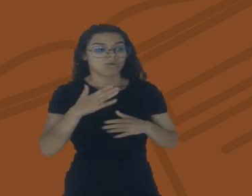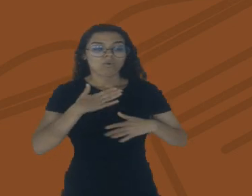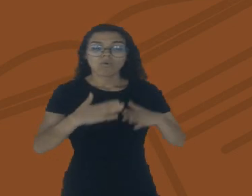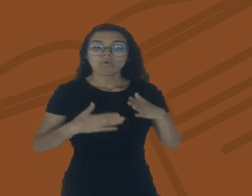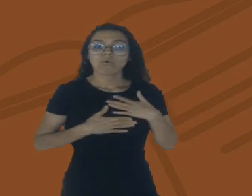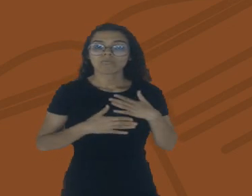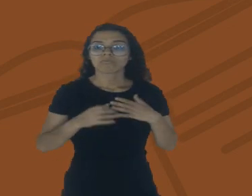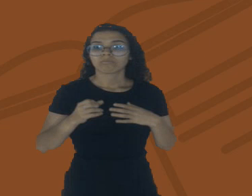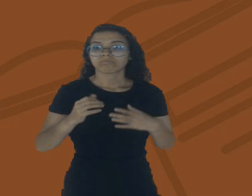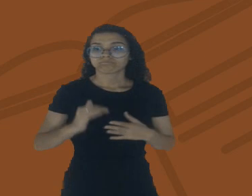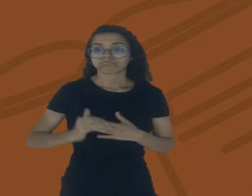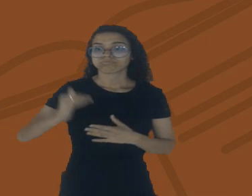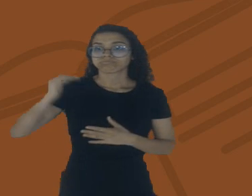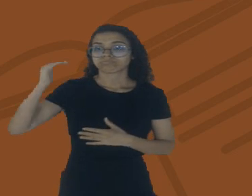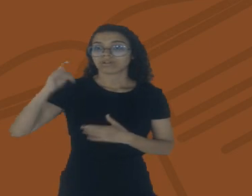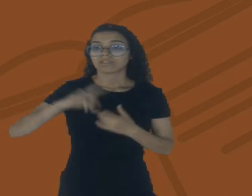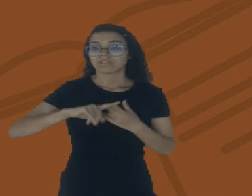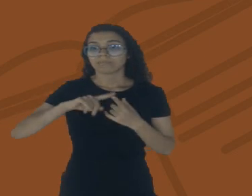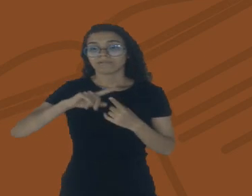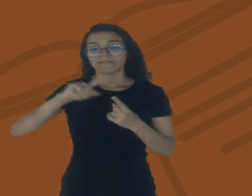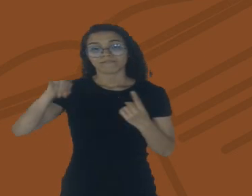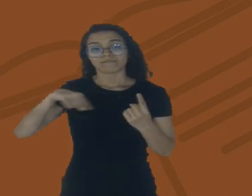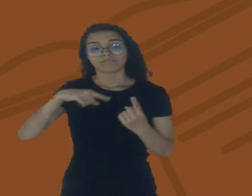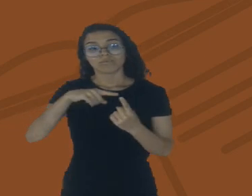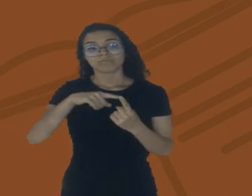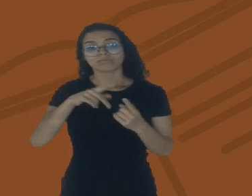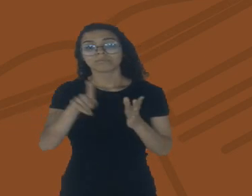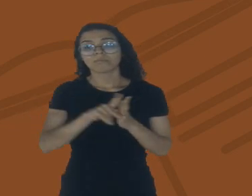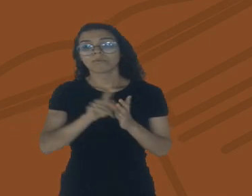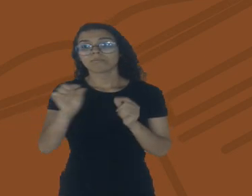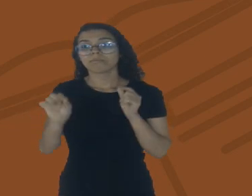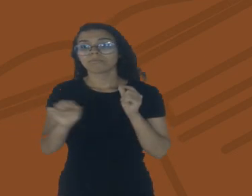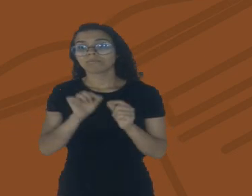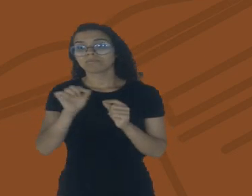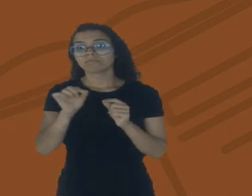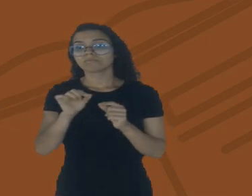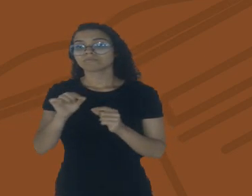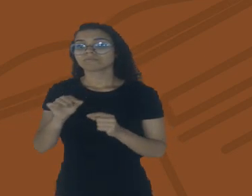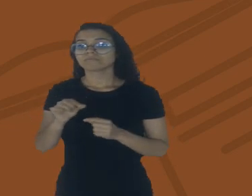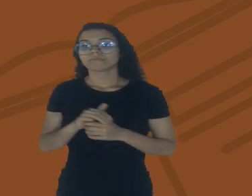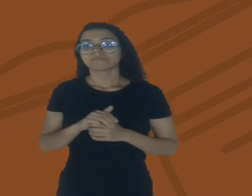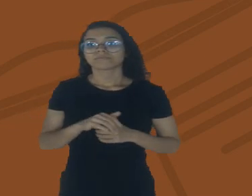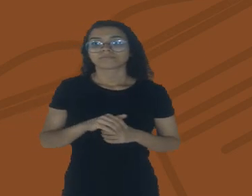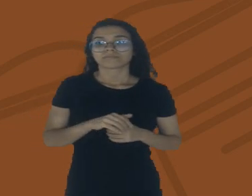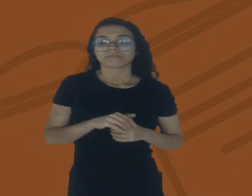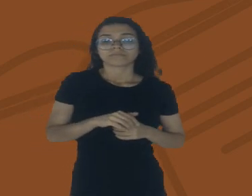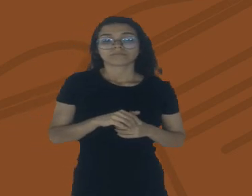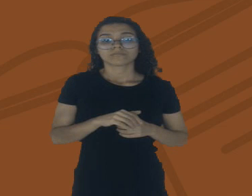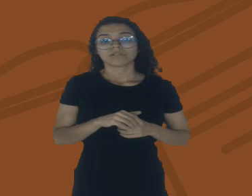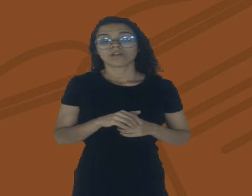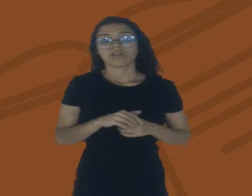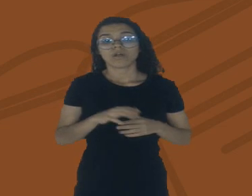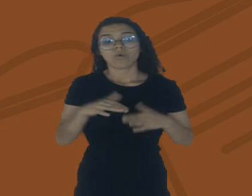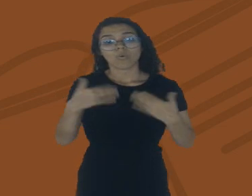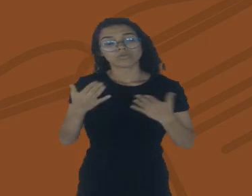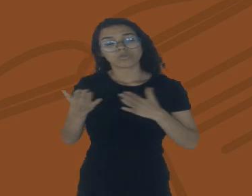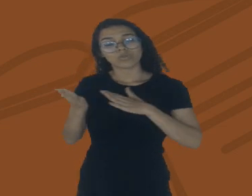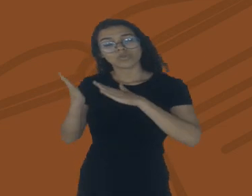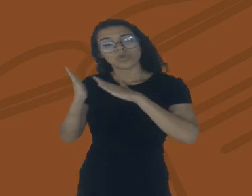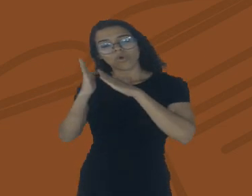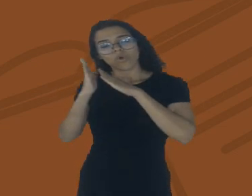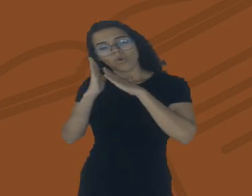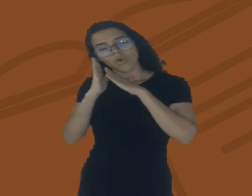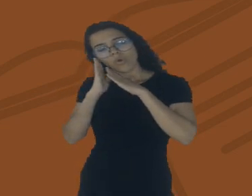tem como função os picos de secreção durante o sono profundo. E esse hormônio é importante dentro